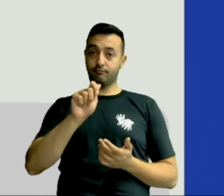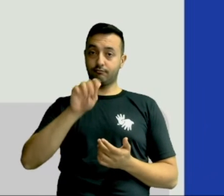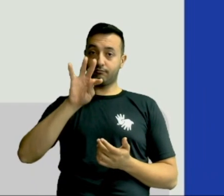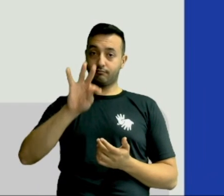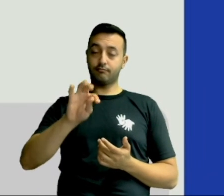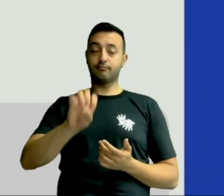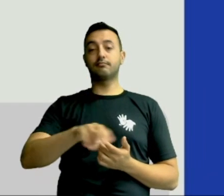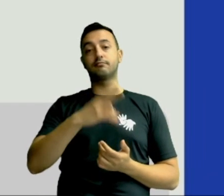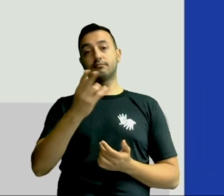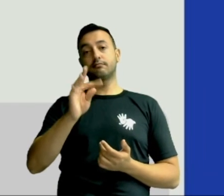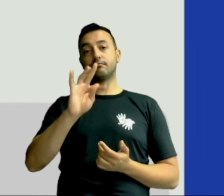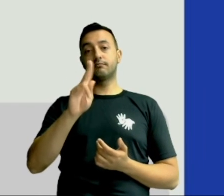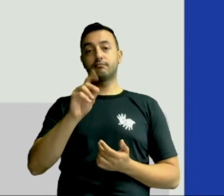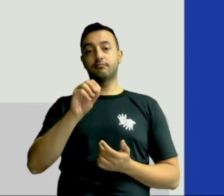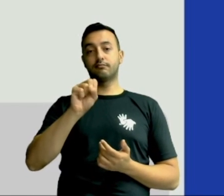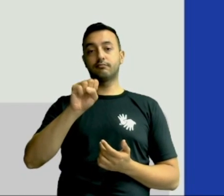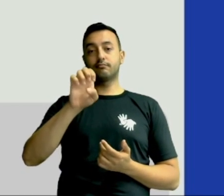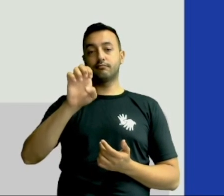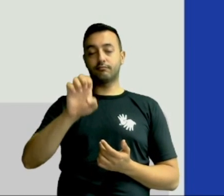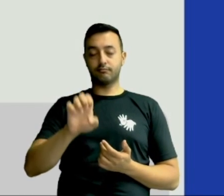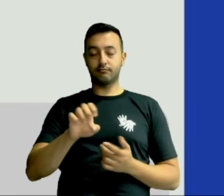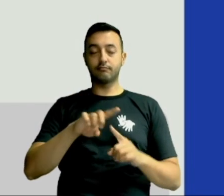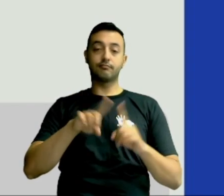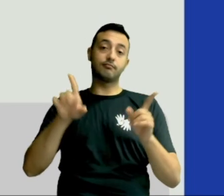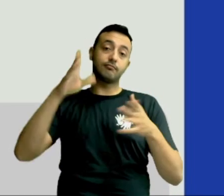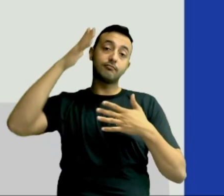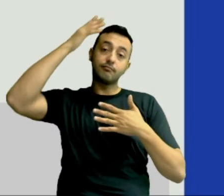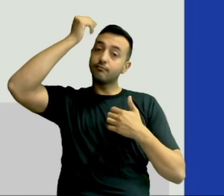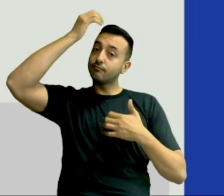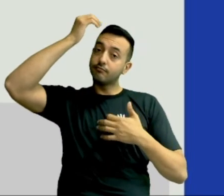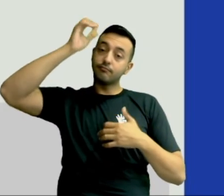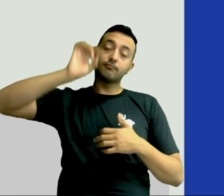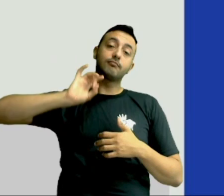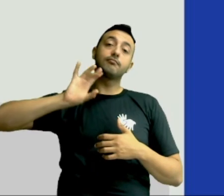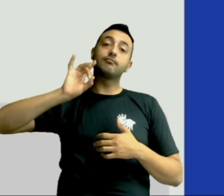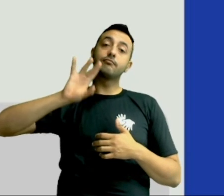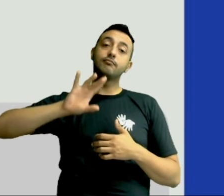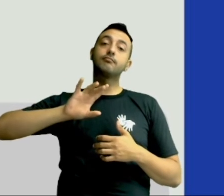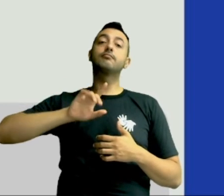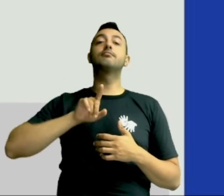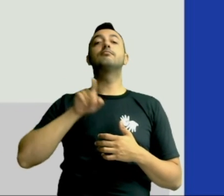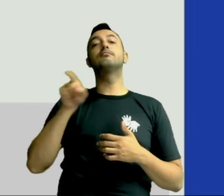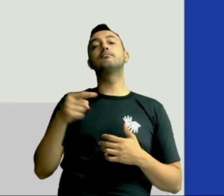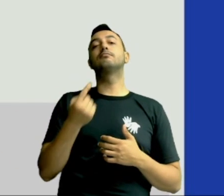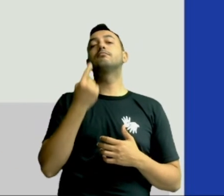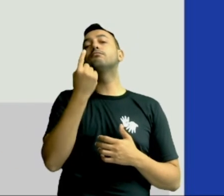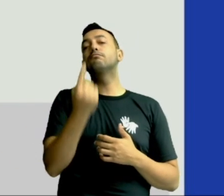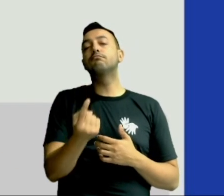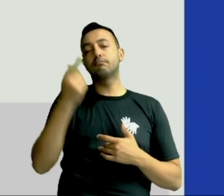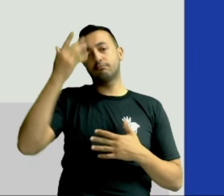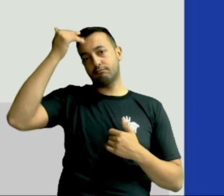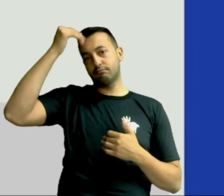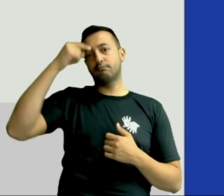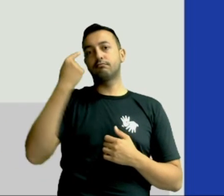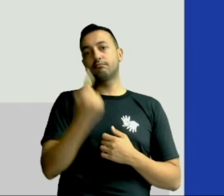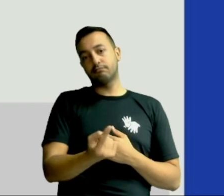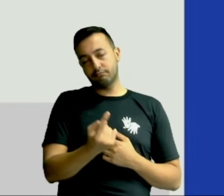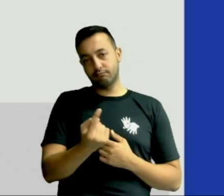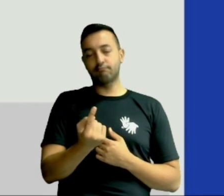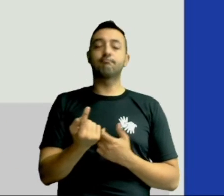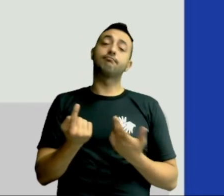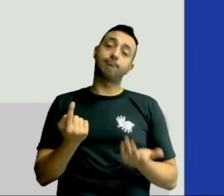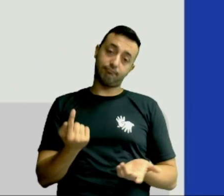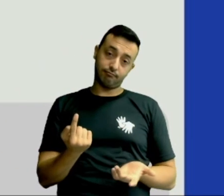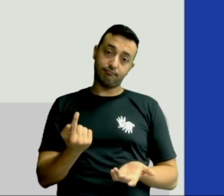Dex ou 12 Ok mais um monte é apenas o ou Monkey apenas um macaco também